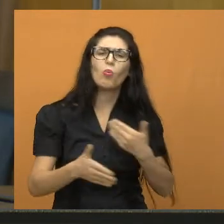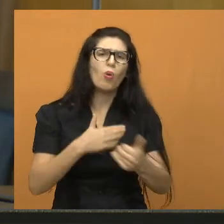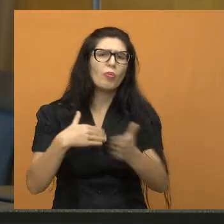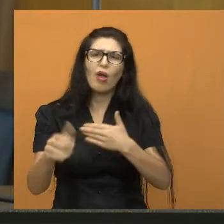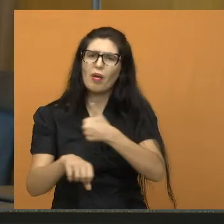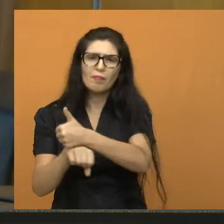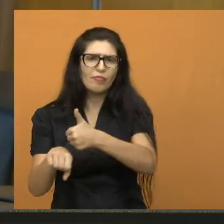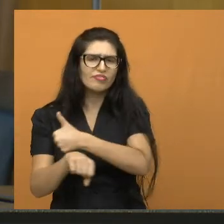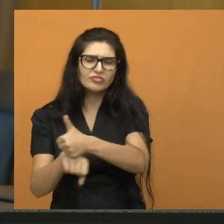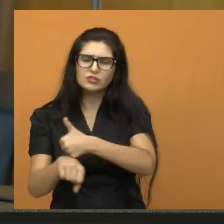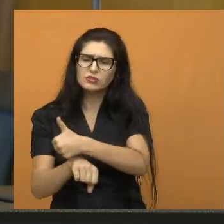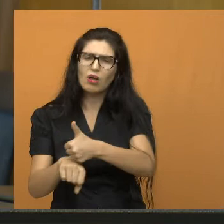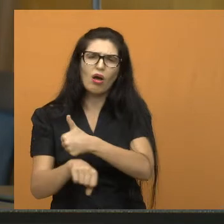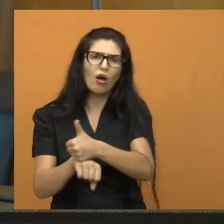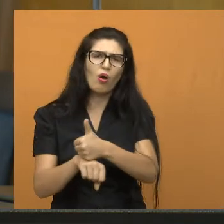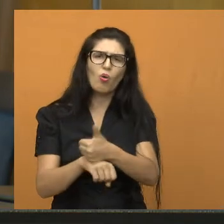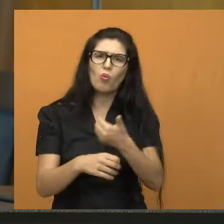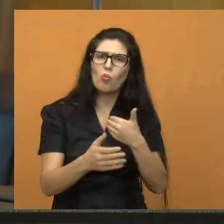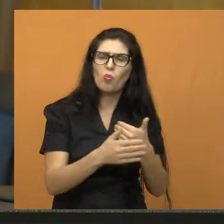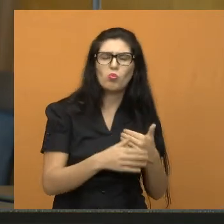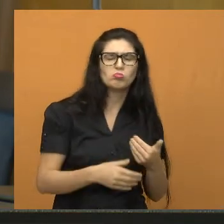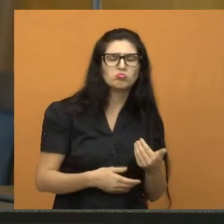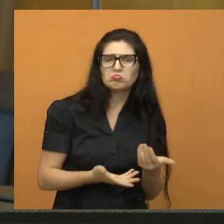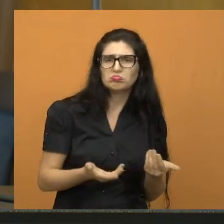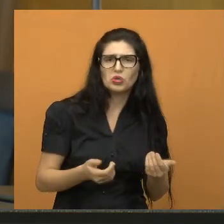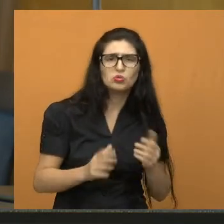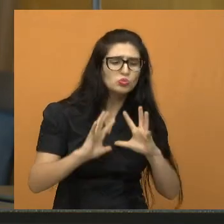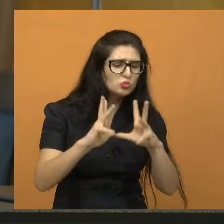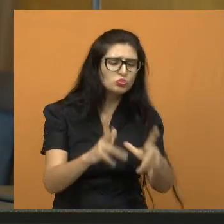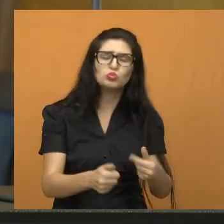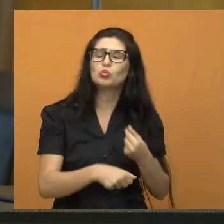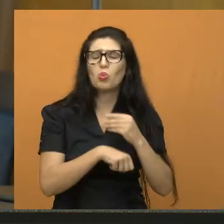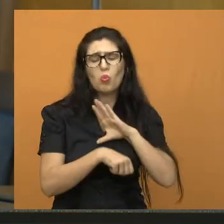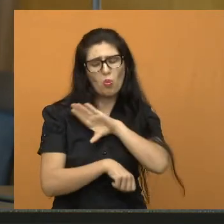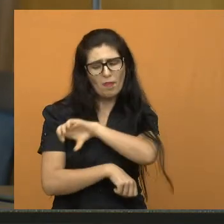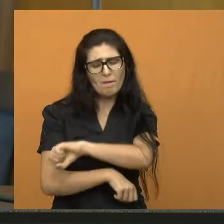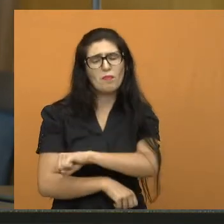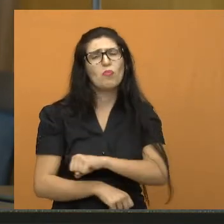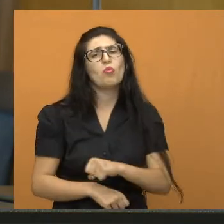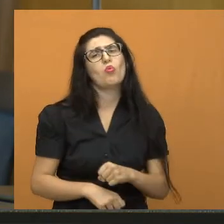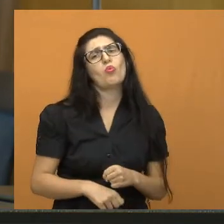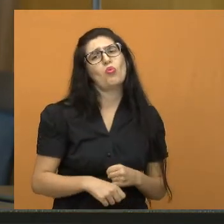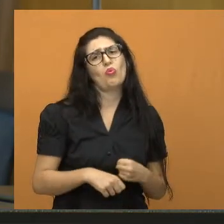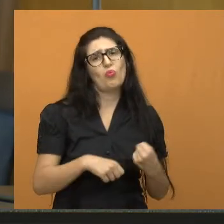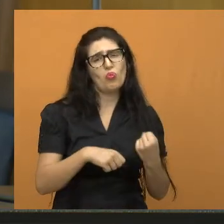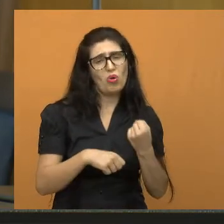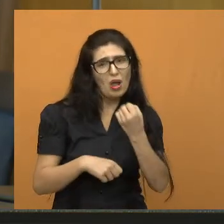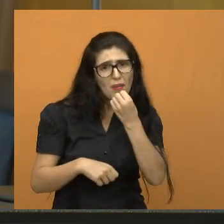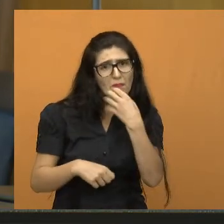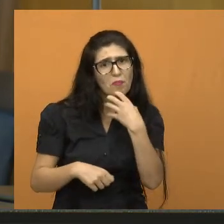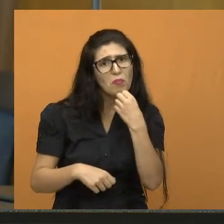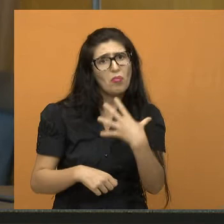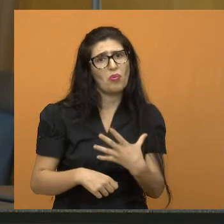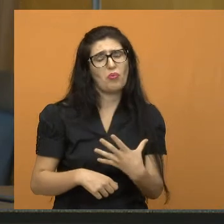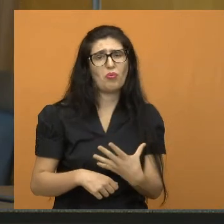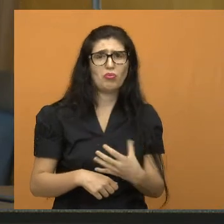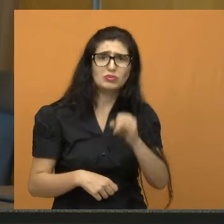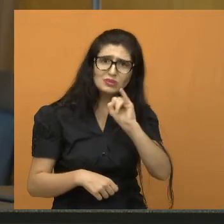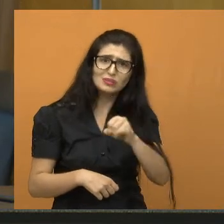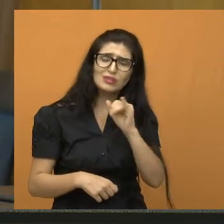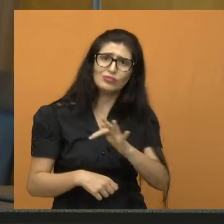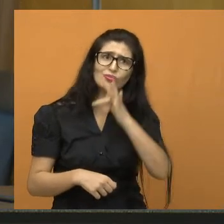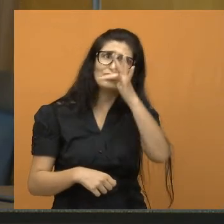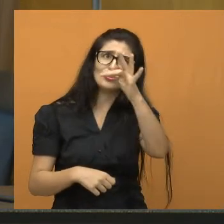em qualquer momento, tudo o que a gente faz com amor tem um reflexo maior, e a gente deve, de fato, se espelhar, sim, no